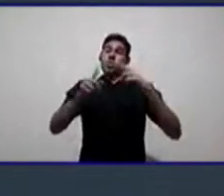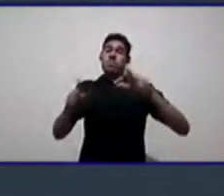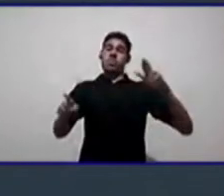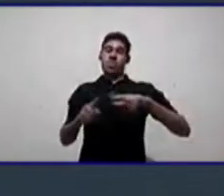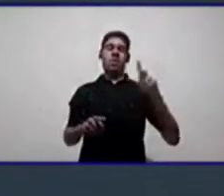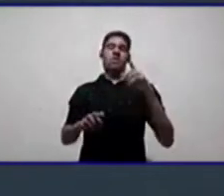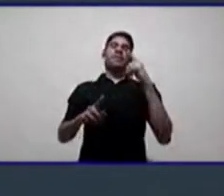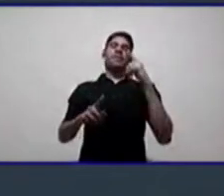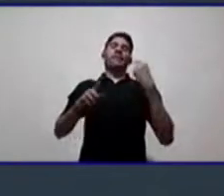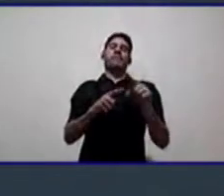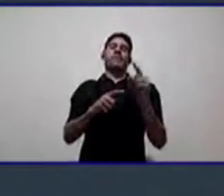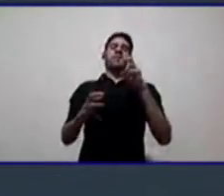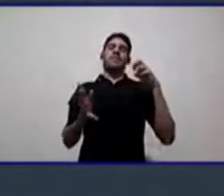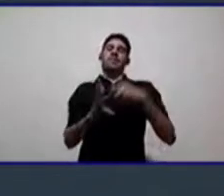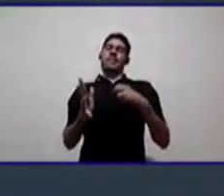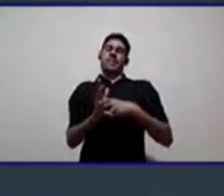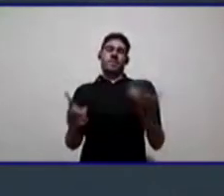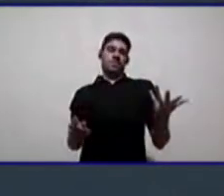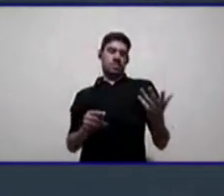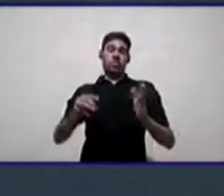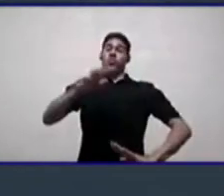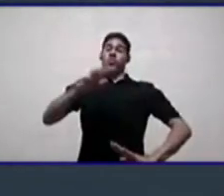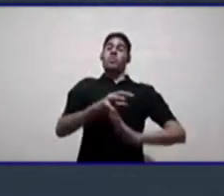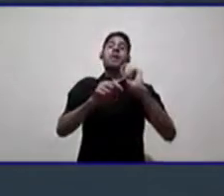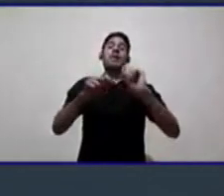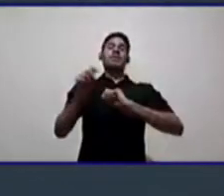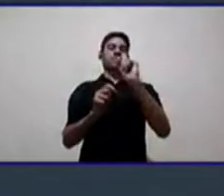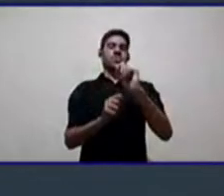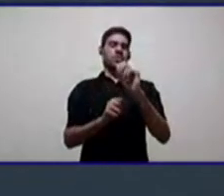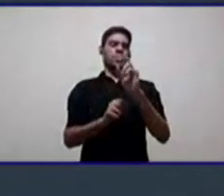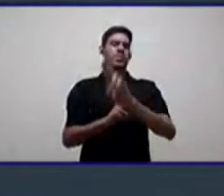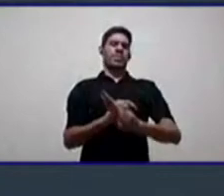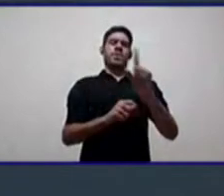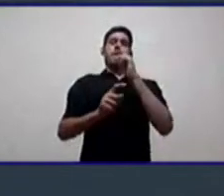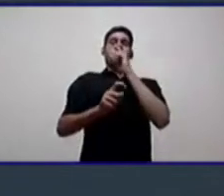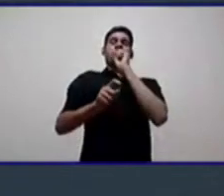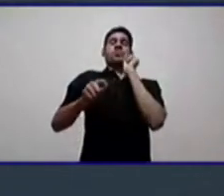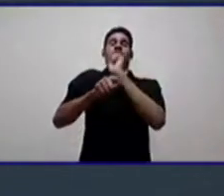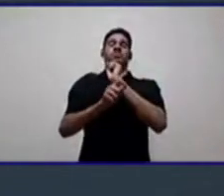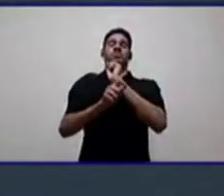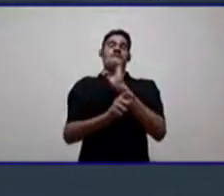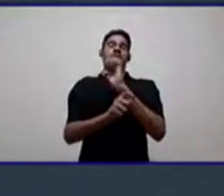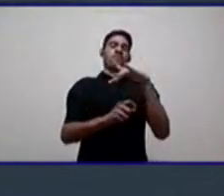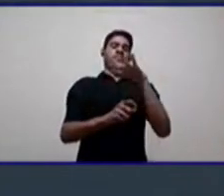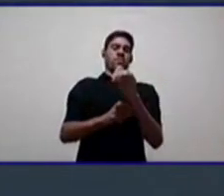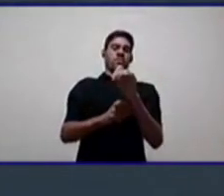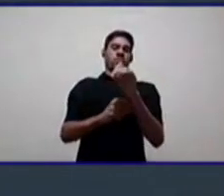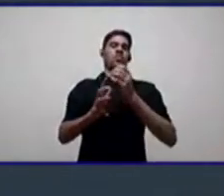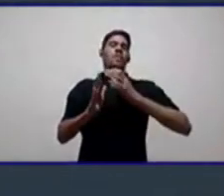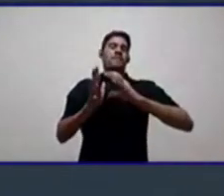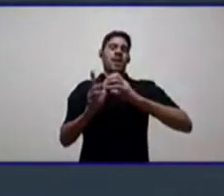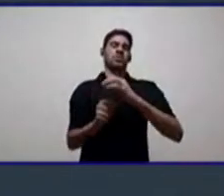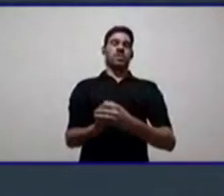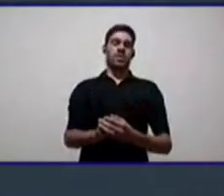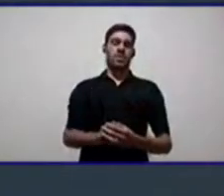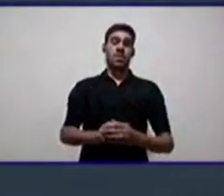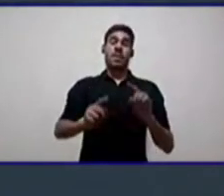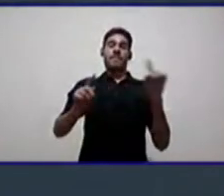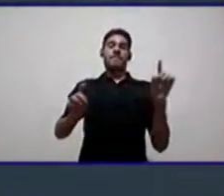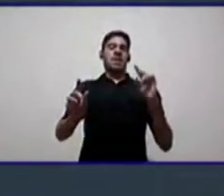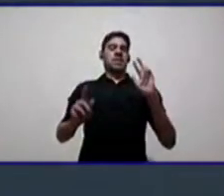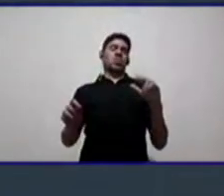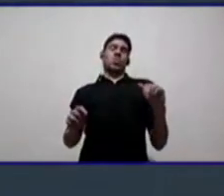aplicar sanções. No máximo, haveria a não aplicação da suspensão dos fundos partidários, mas nunca a